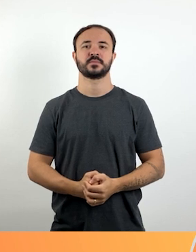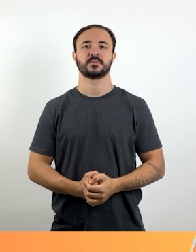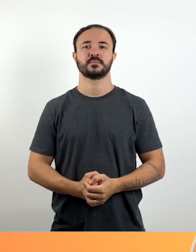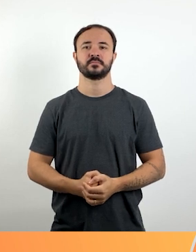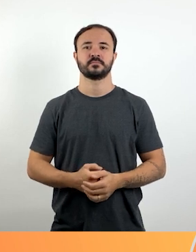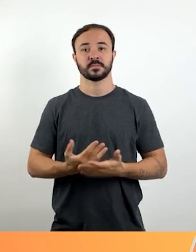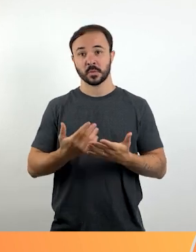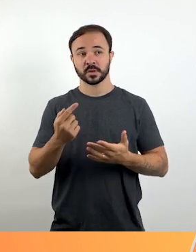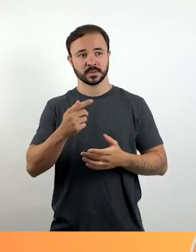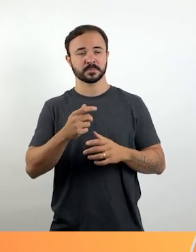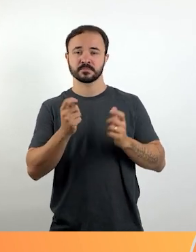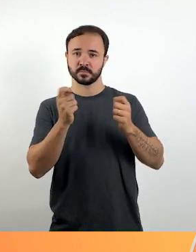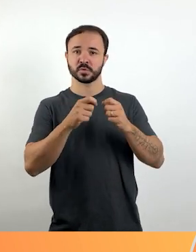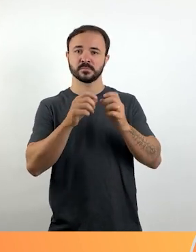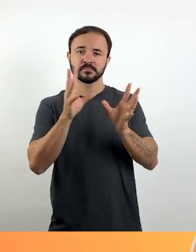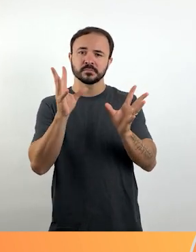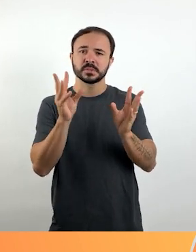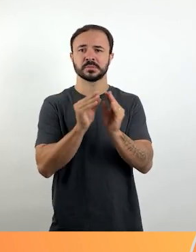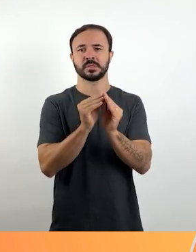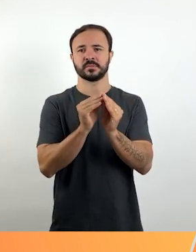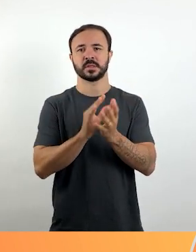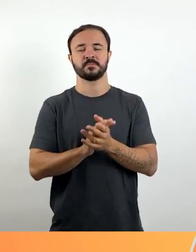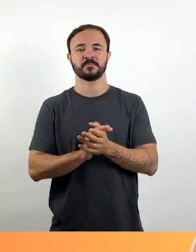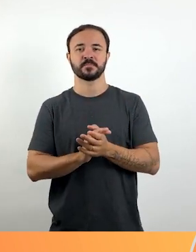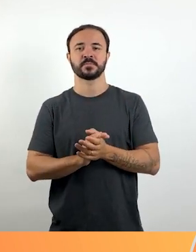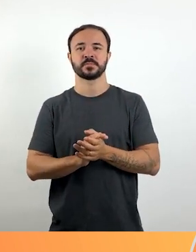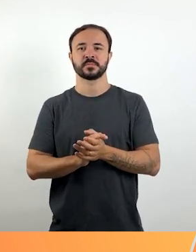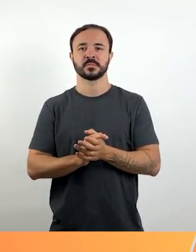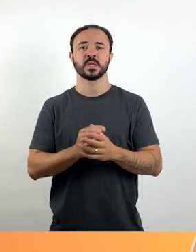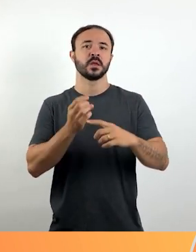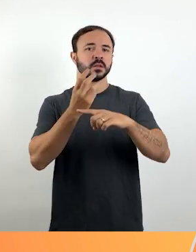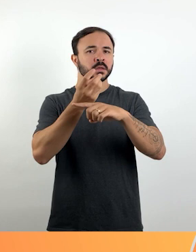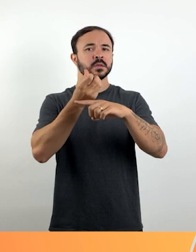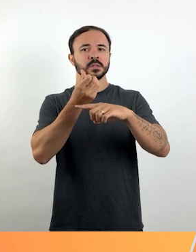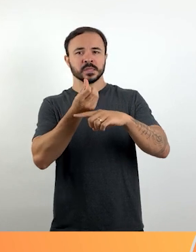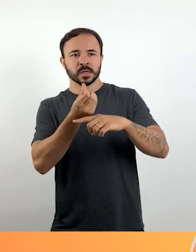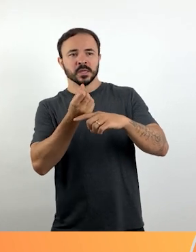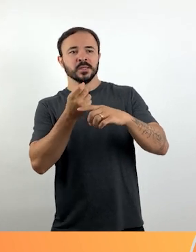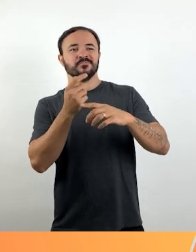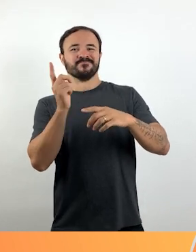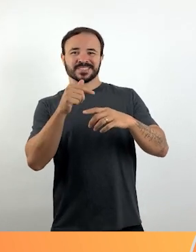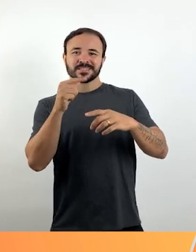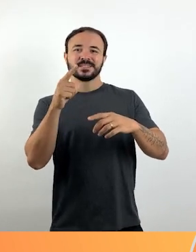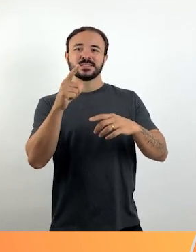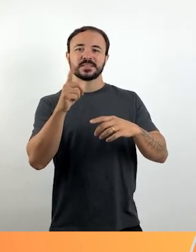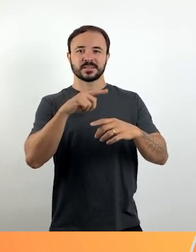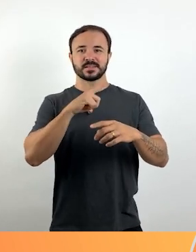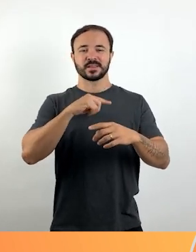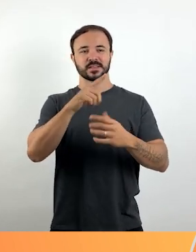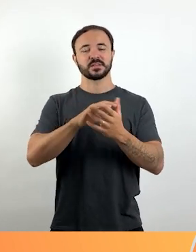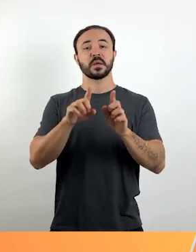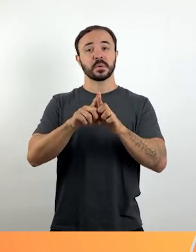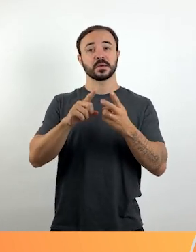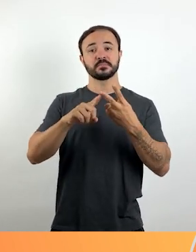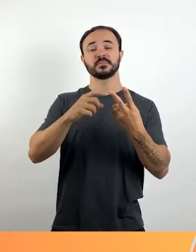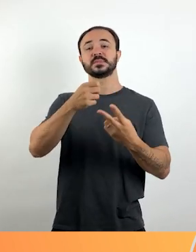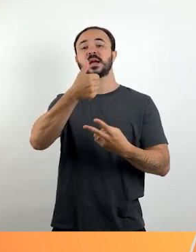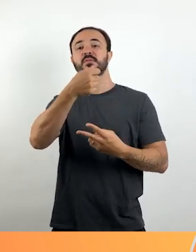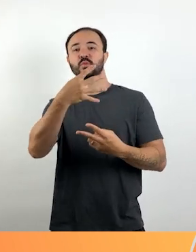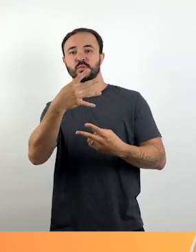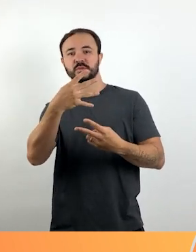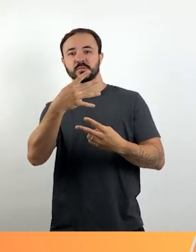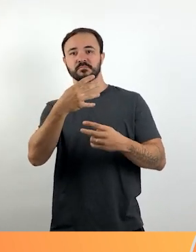nós podemos simplificar 36 por 36, 14 vai ficar o quê? 14 sobre